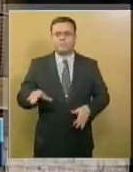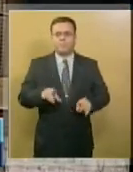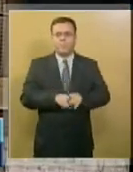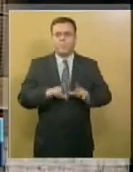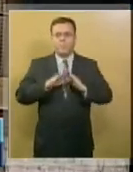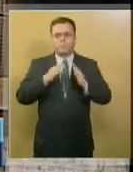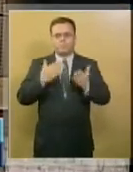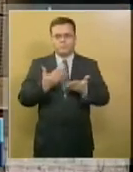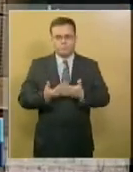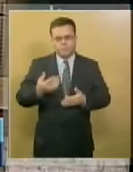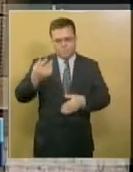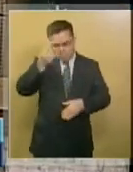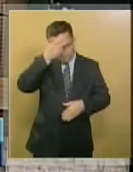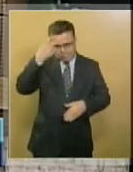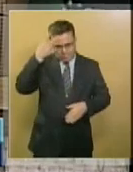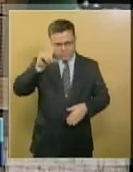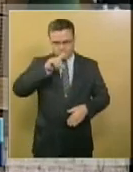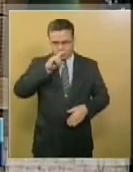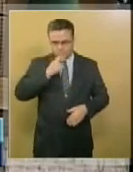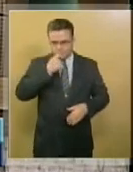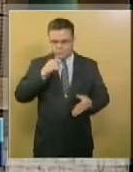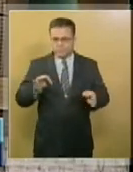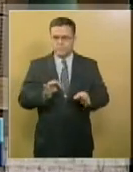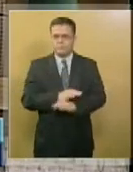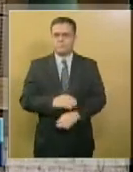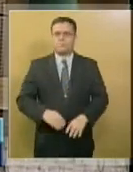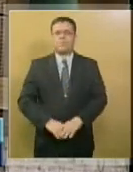pública municipal de Aracaju.